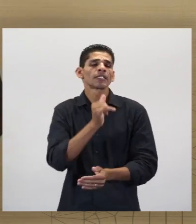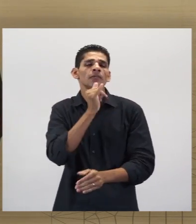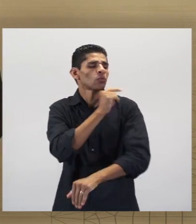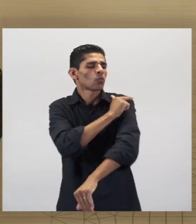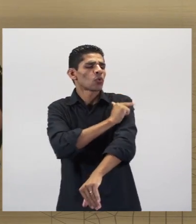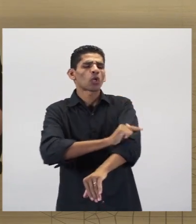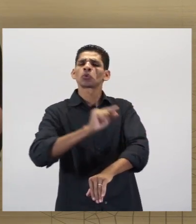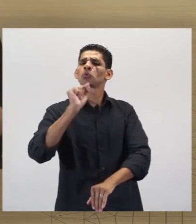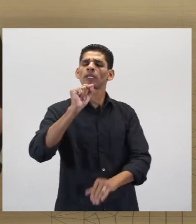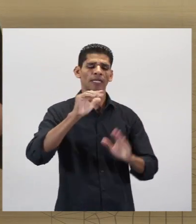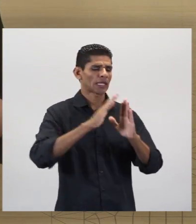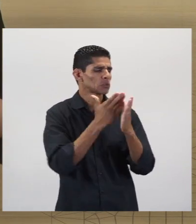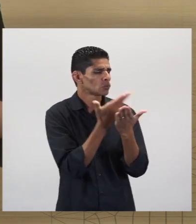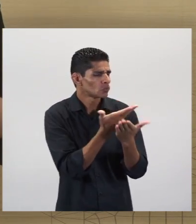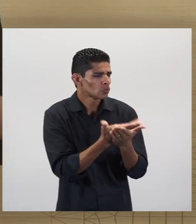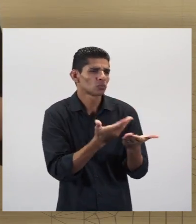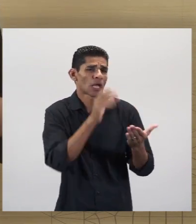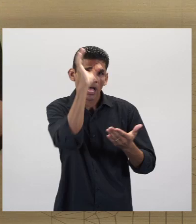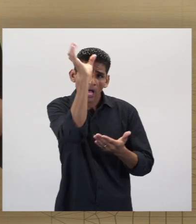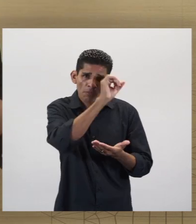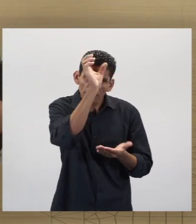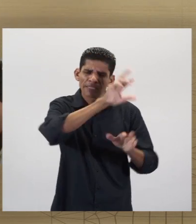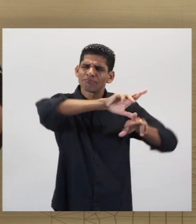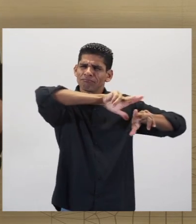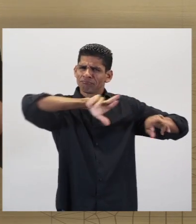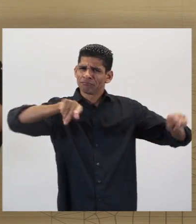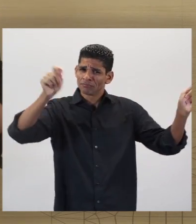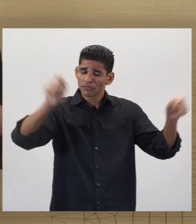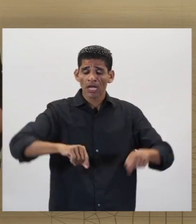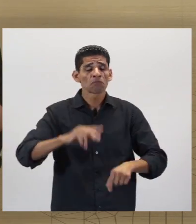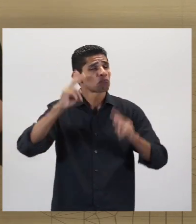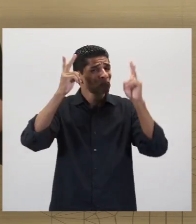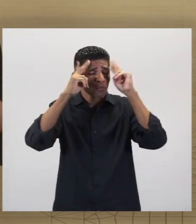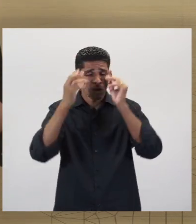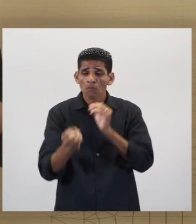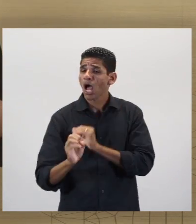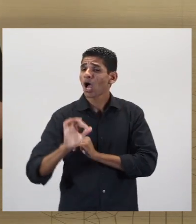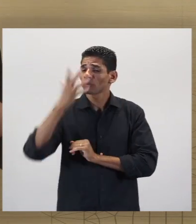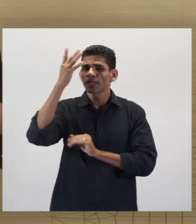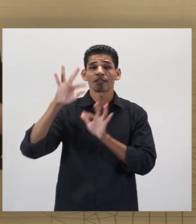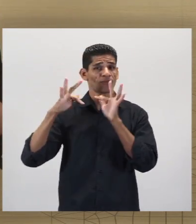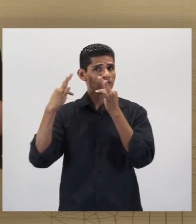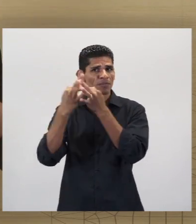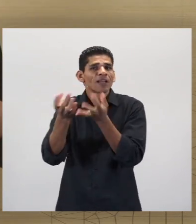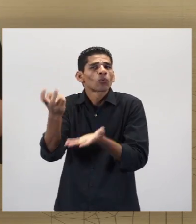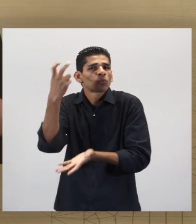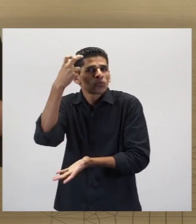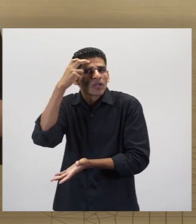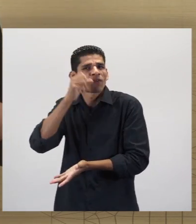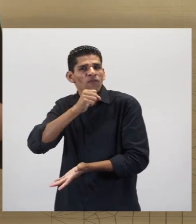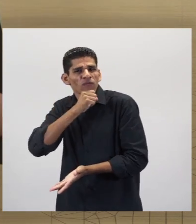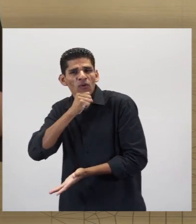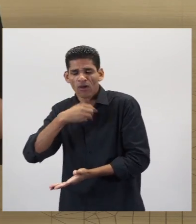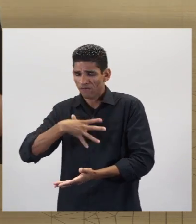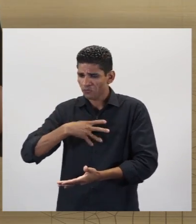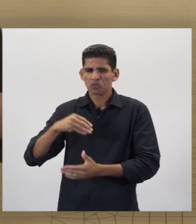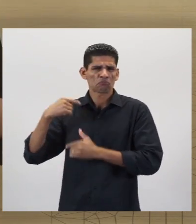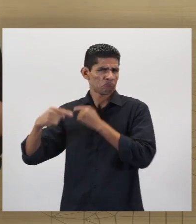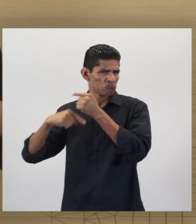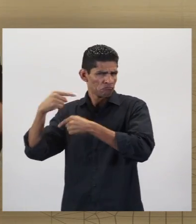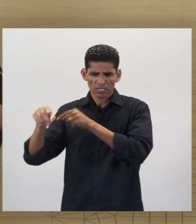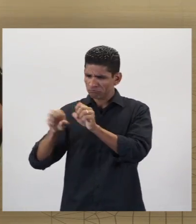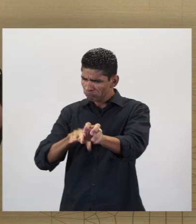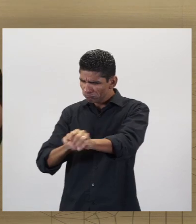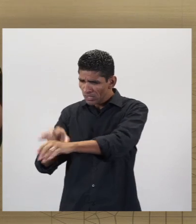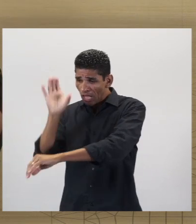pode acontecer de diferentes formas. De forma espontânea, ou seja, por meio da cultura, da tradição passada de pais para filhos e dentro de uma